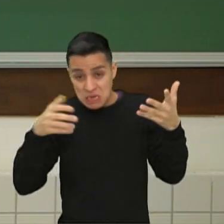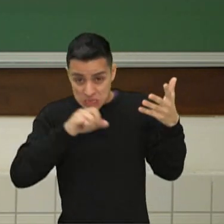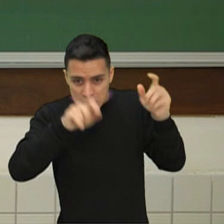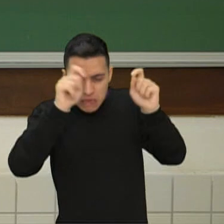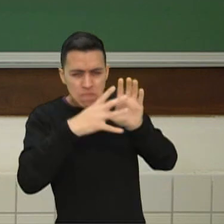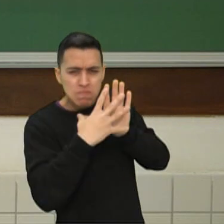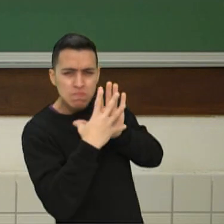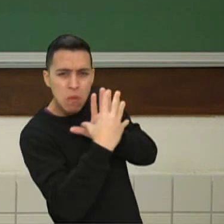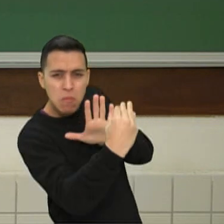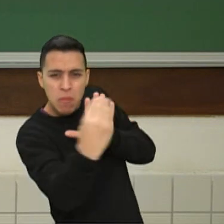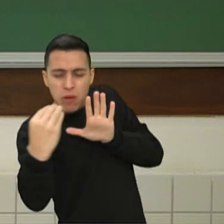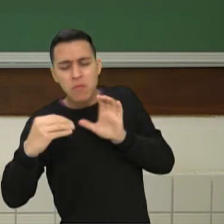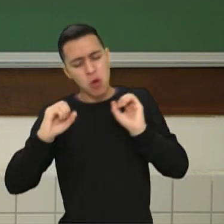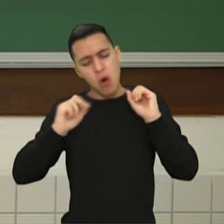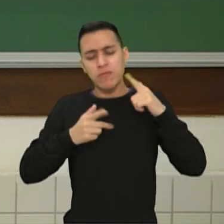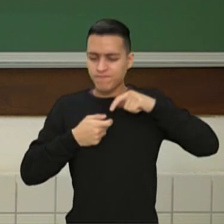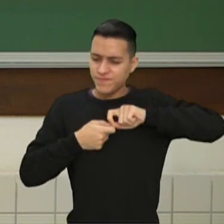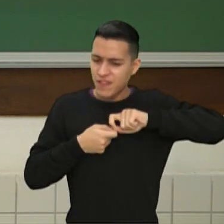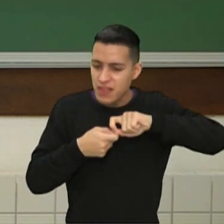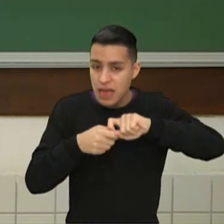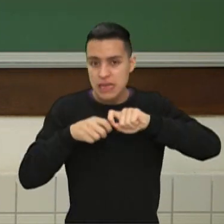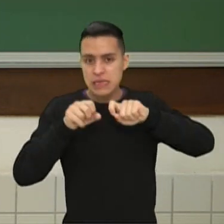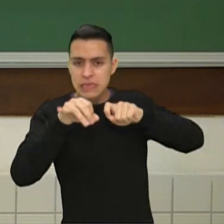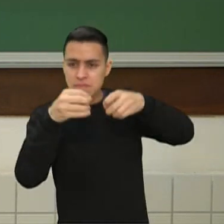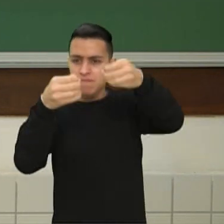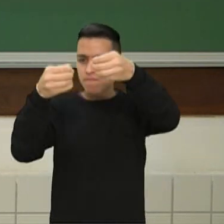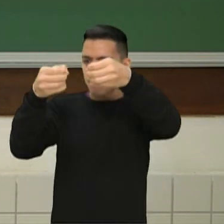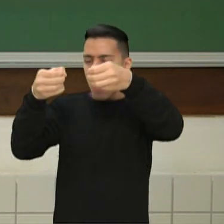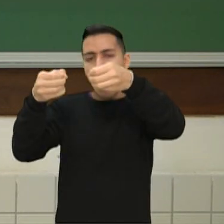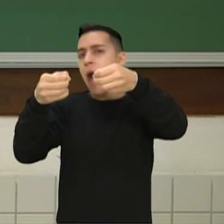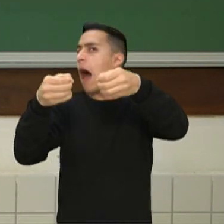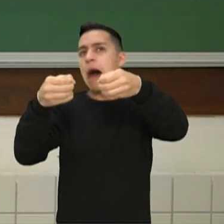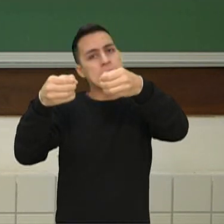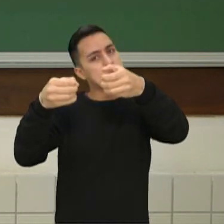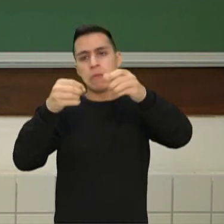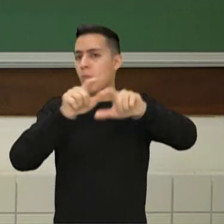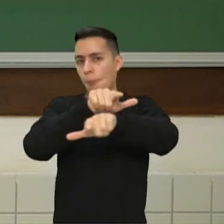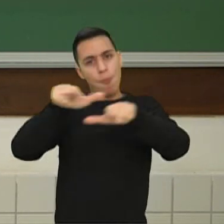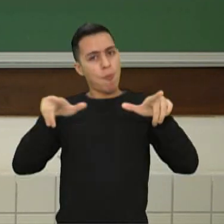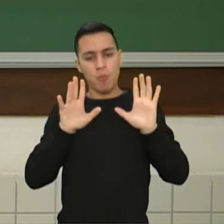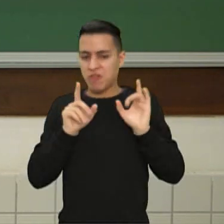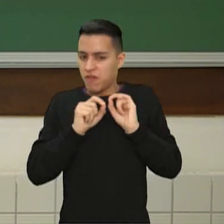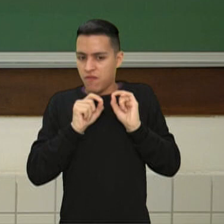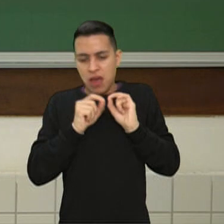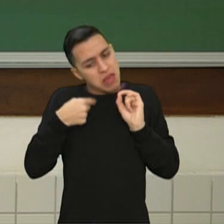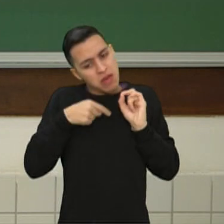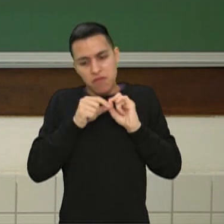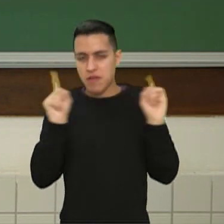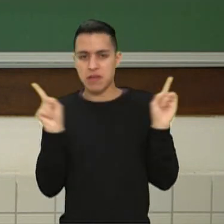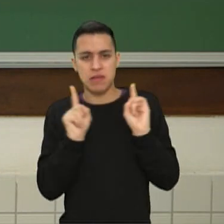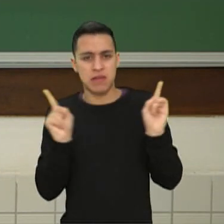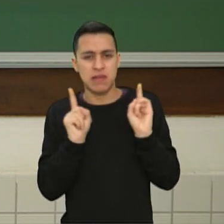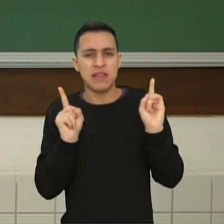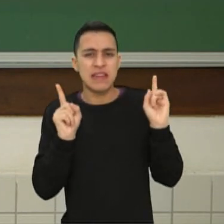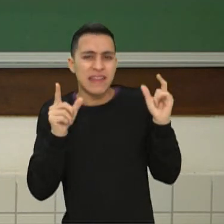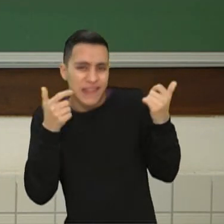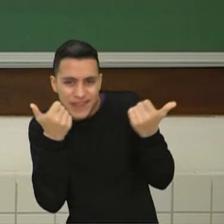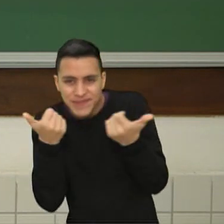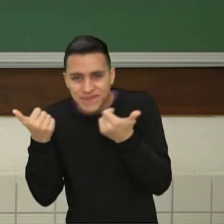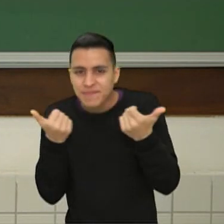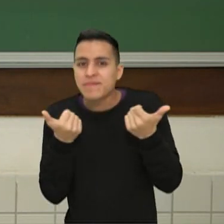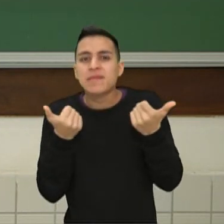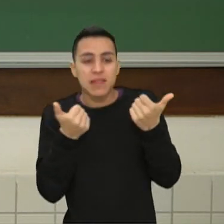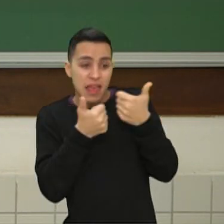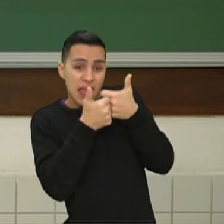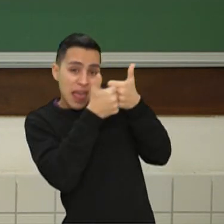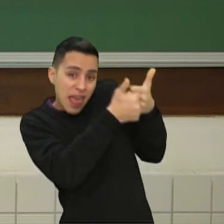puder, beleza, pode agir. Se trouxer prejuízo, então ninguém tem que fazer. Se ninguém tem que fazer, você também não deve. Tá? Então, por isso